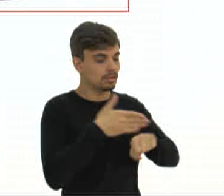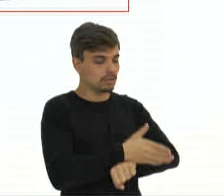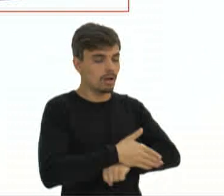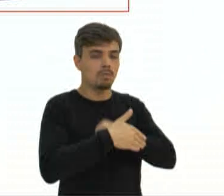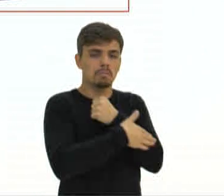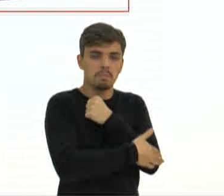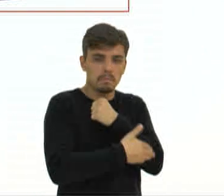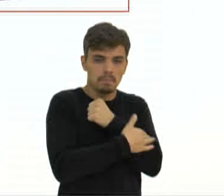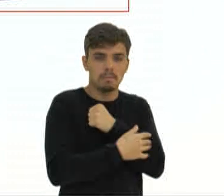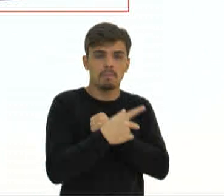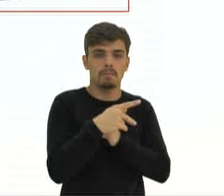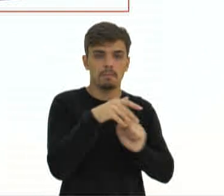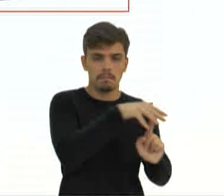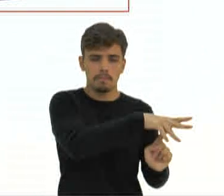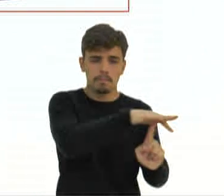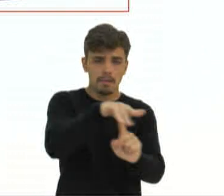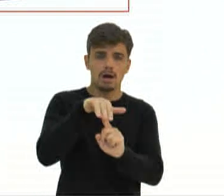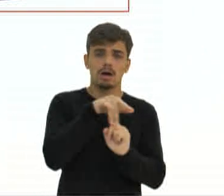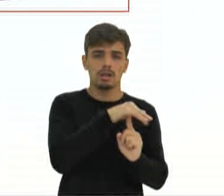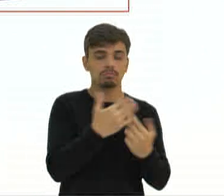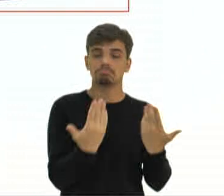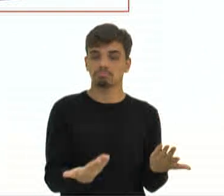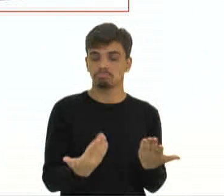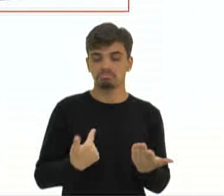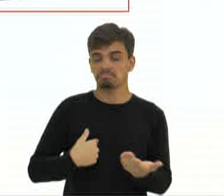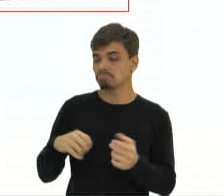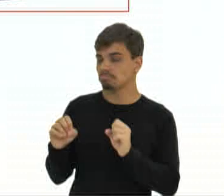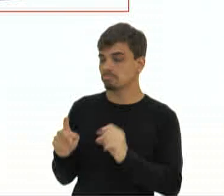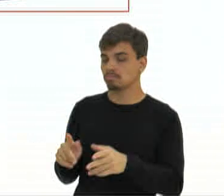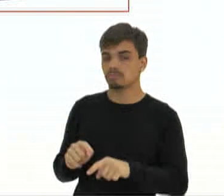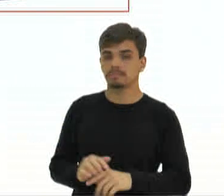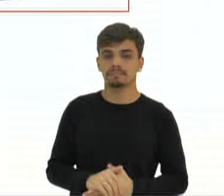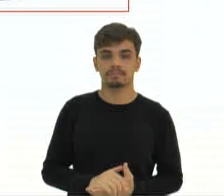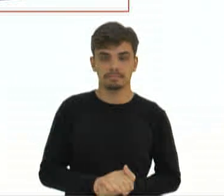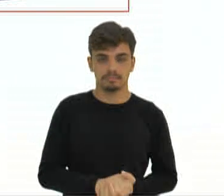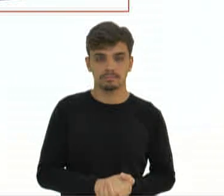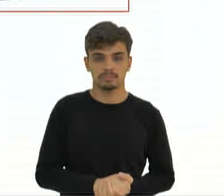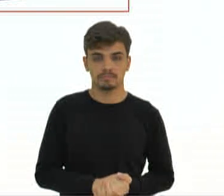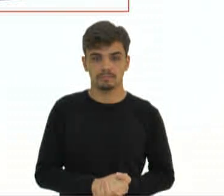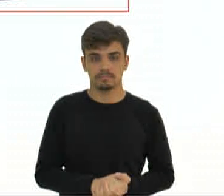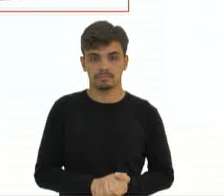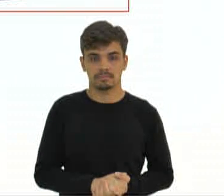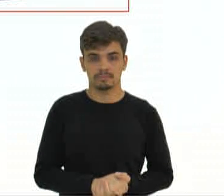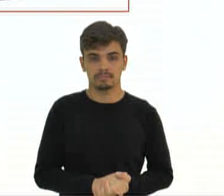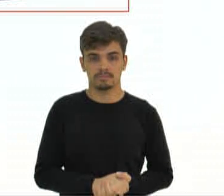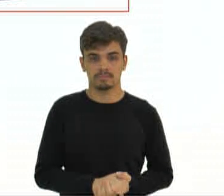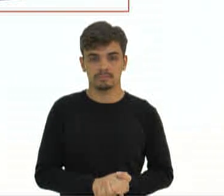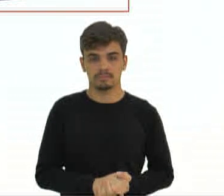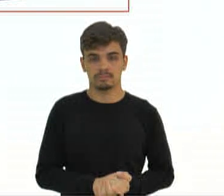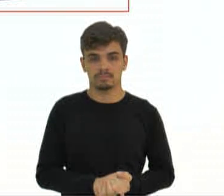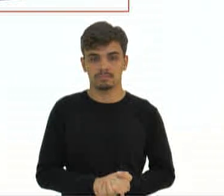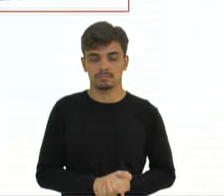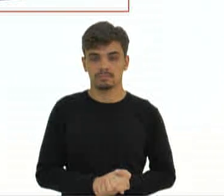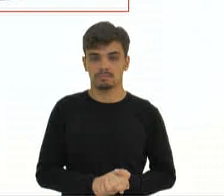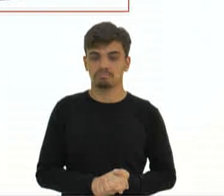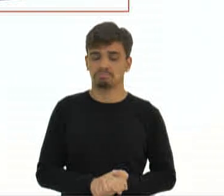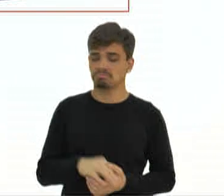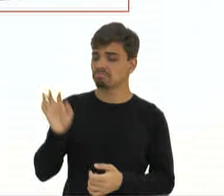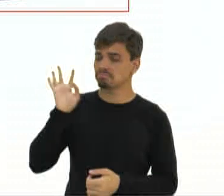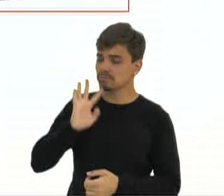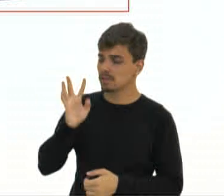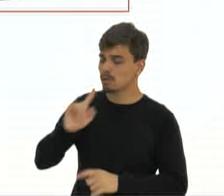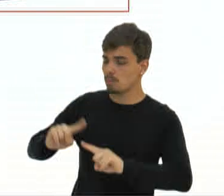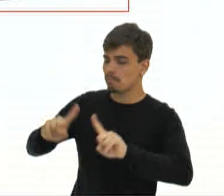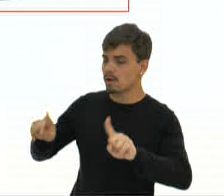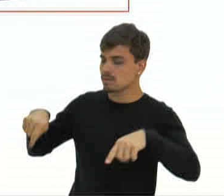parque? Que tal ir ao parque? Genial, pero luego temos que fazer o que melhor hacemos. Genial, mas depois